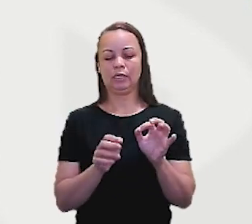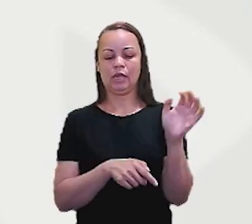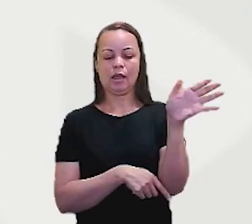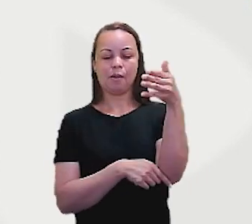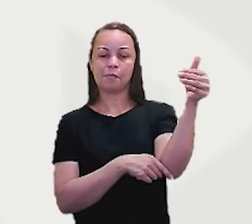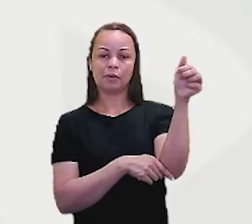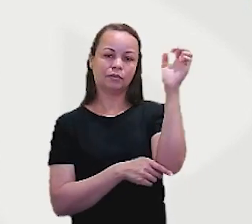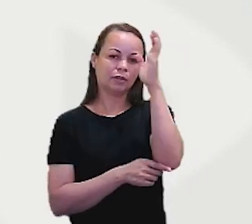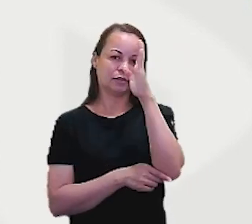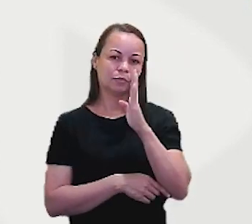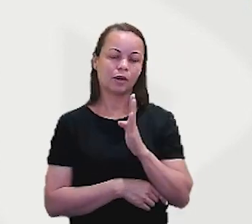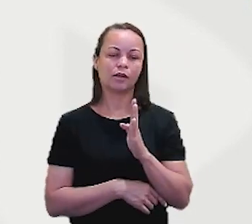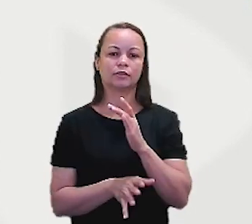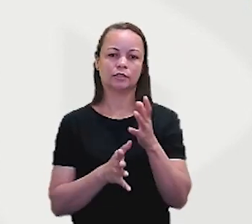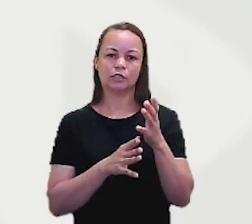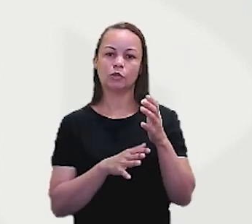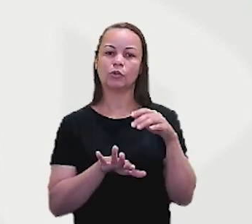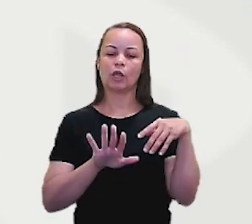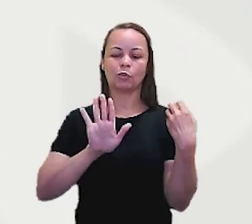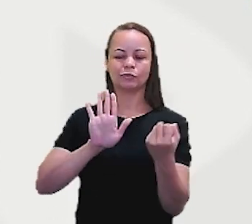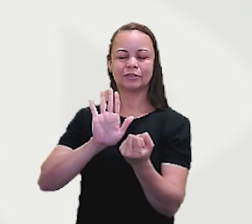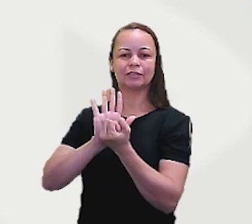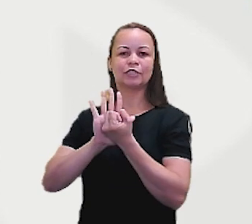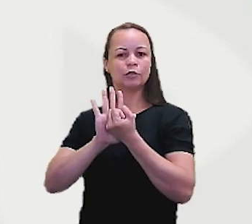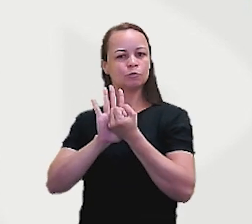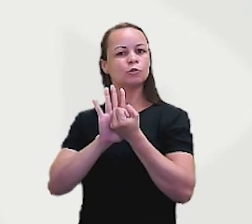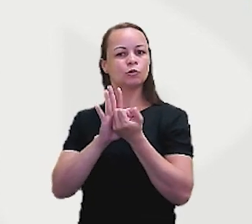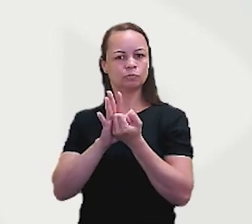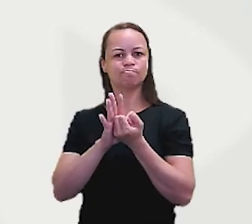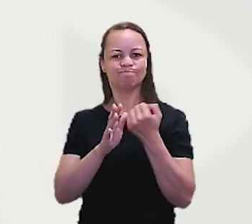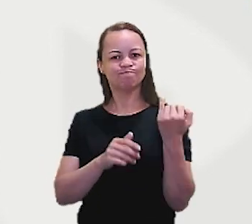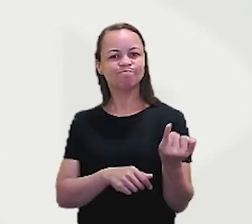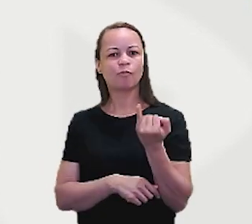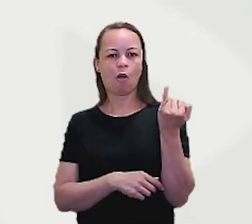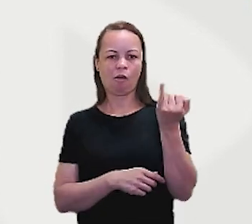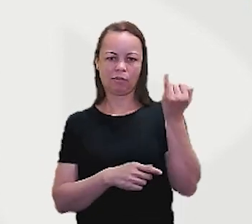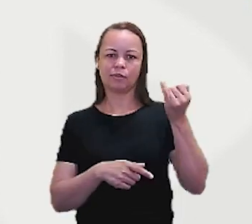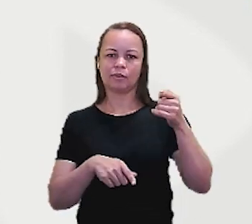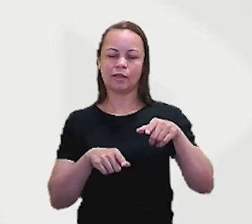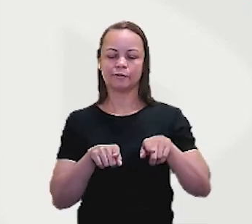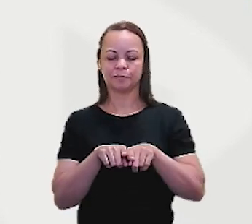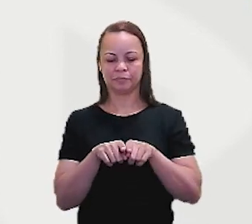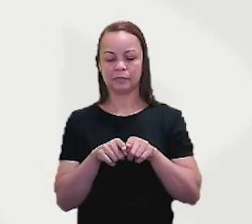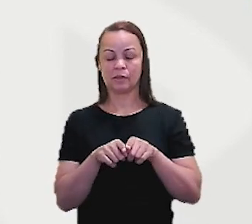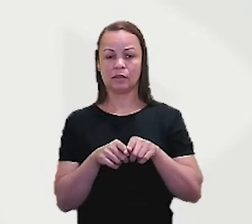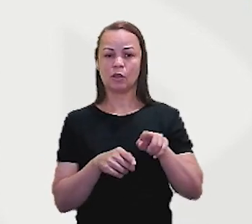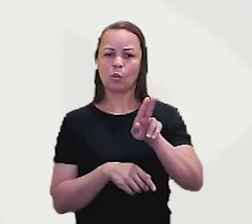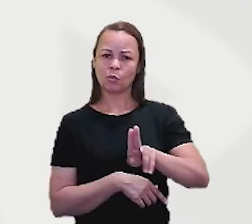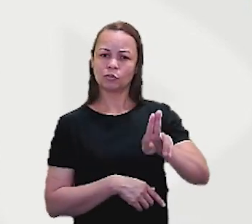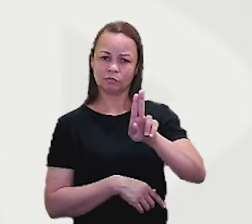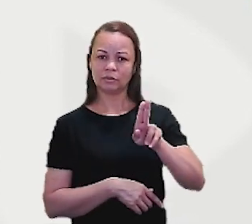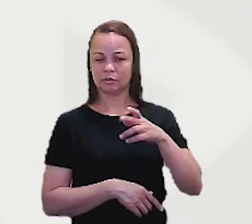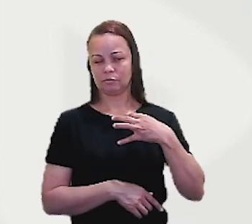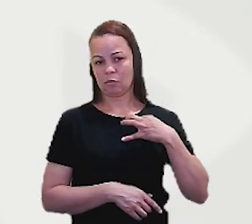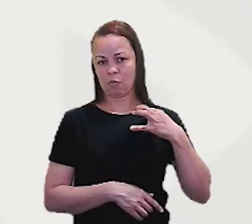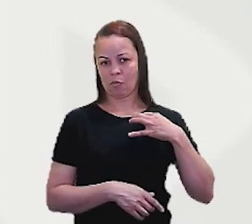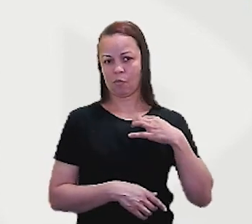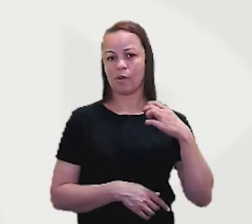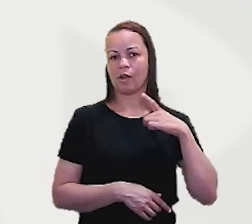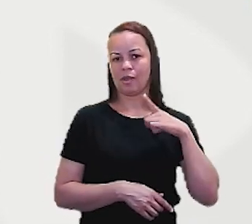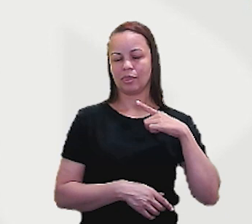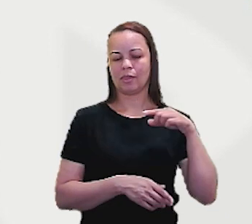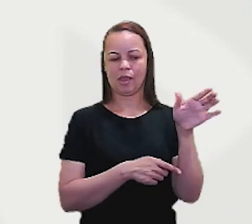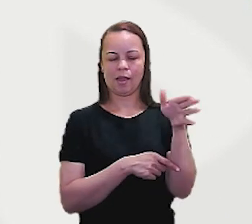do Brasil, que é o nosso símbolo mais marcante, né? Quando a gente utiliza uma roupa que tem a bandeira,